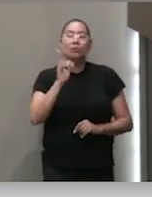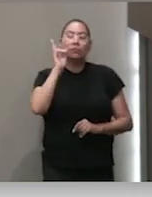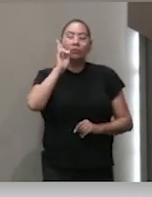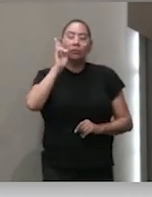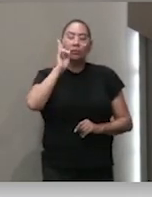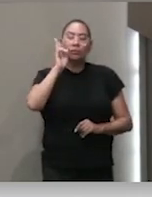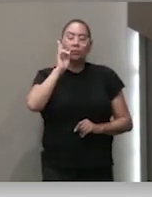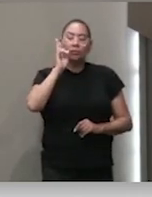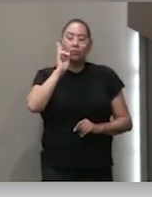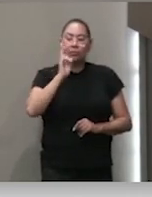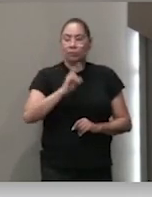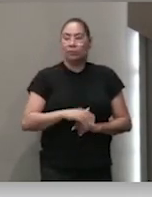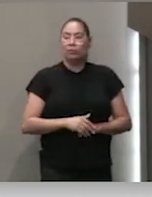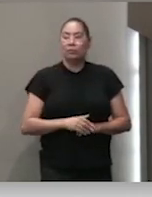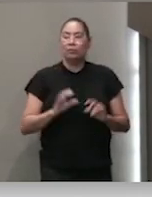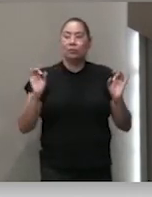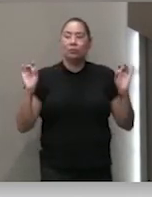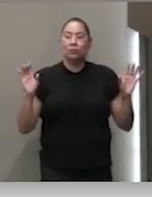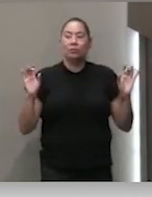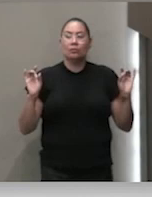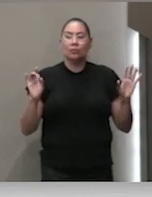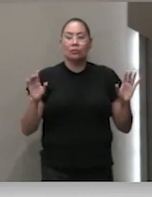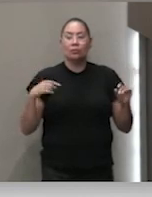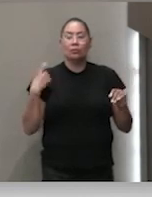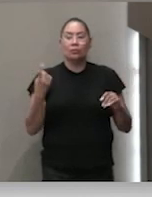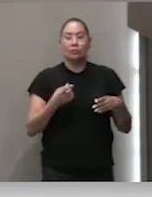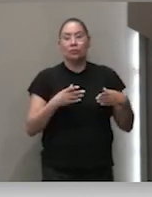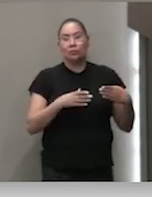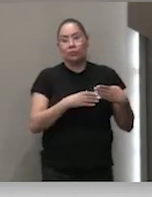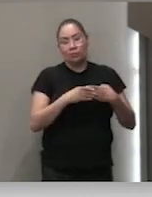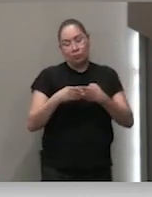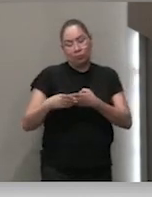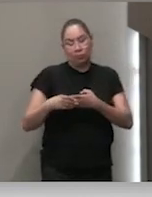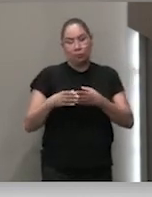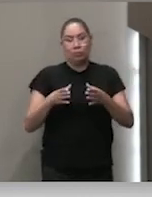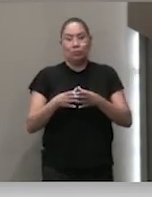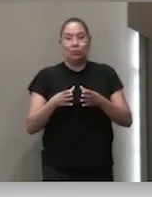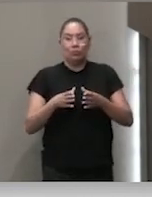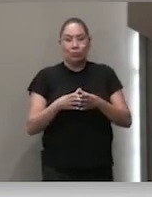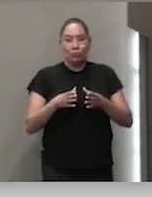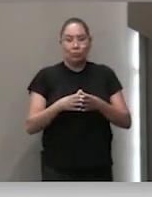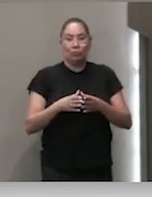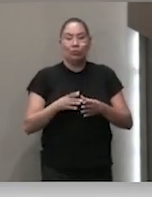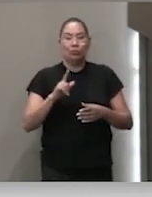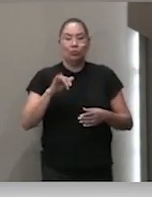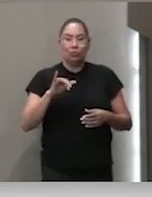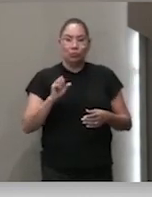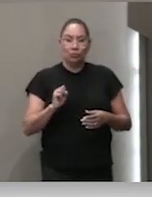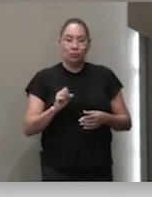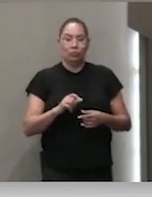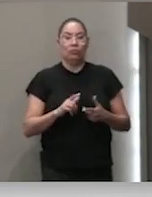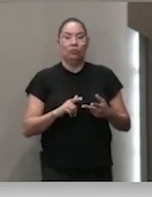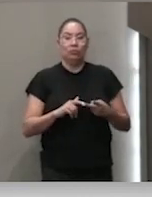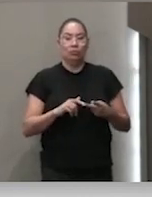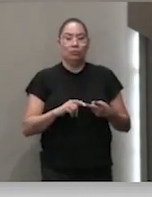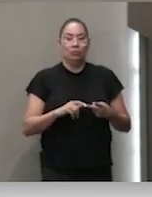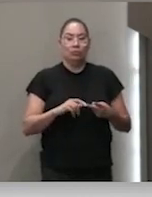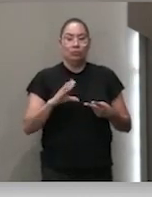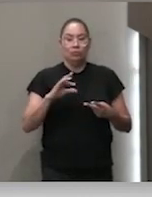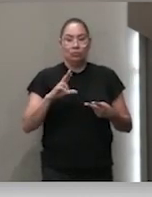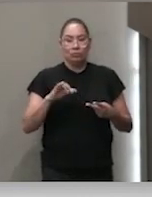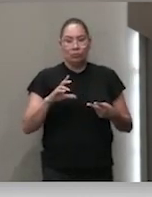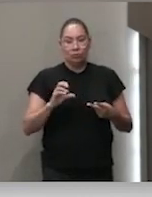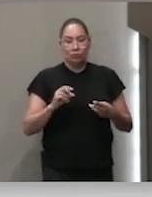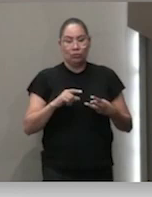lembrança e destaque em especial, né, a nossa assessoria, né, ao nosso querido amigo Luiz, ao Círio,